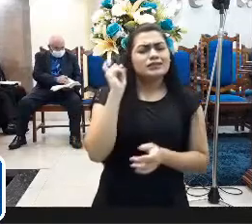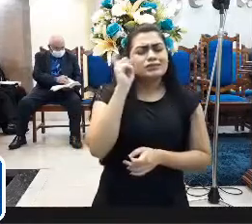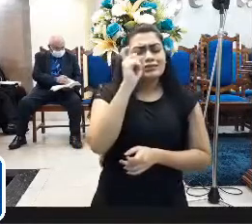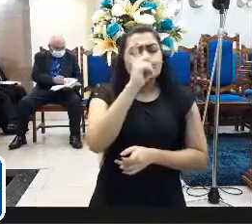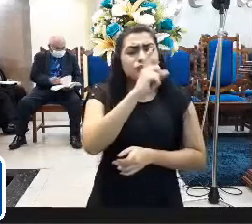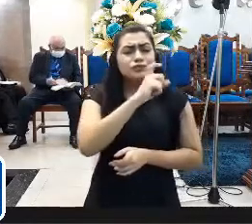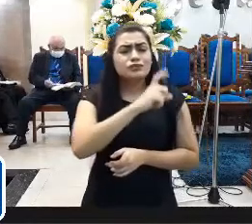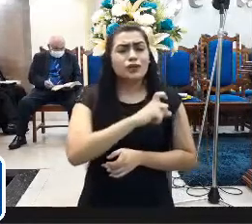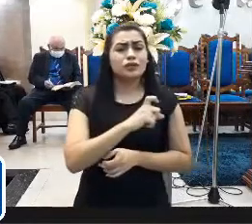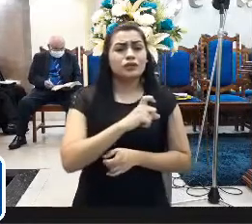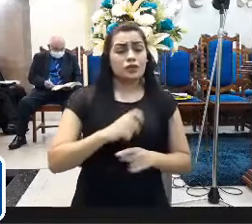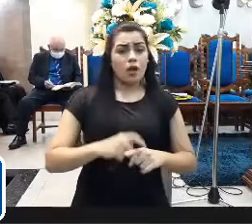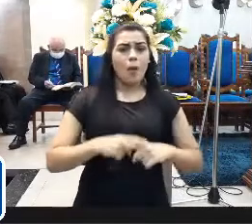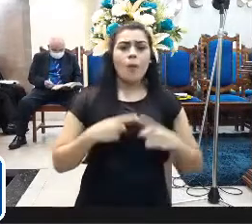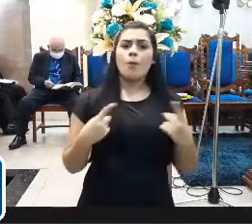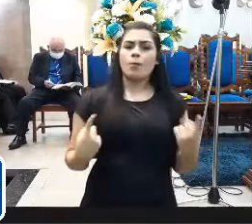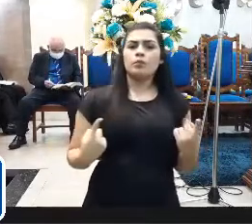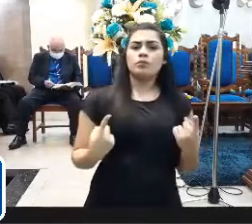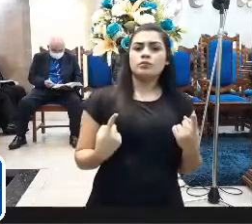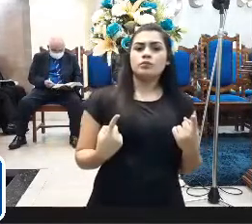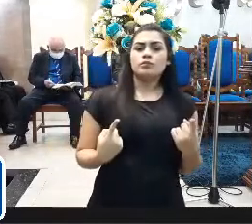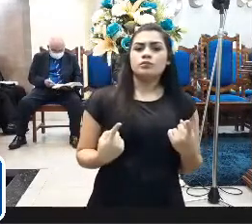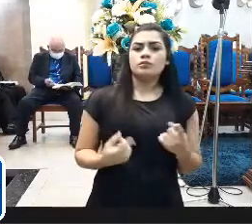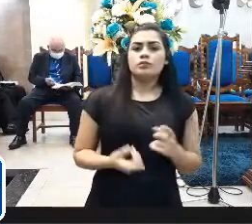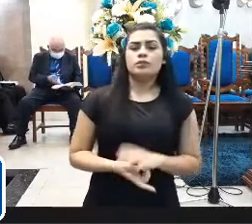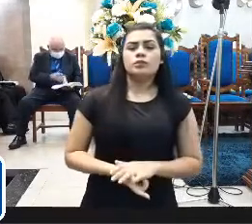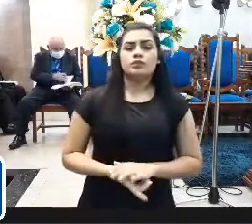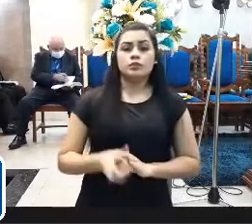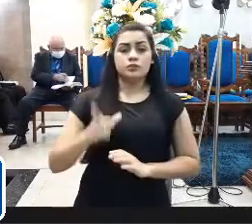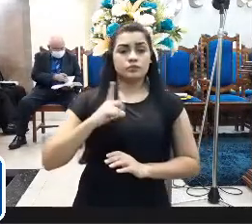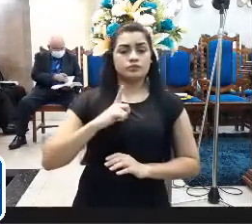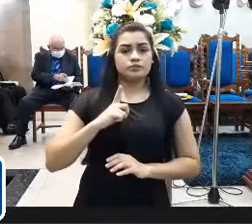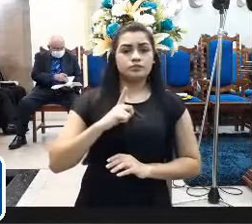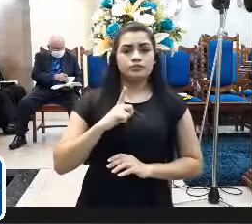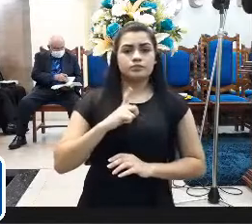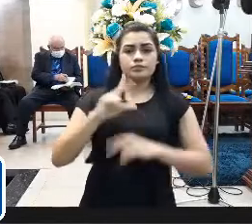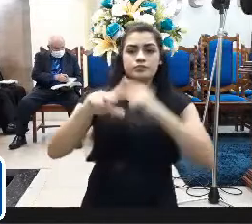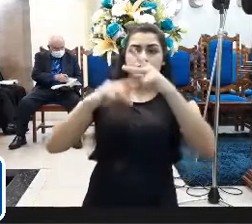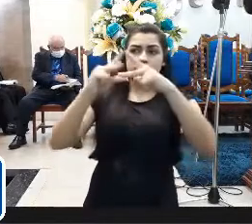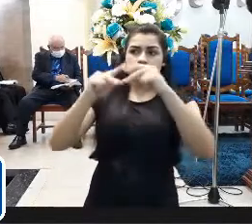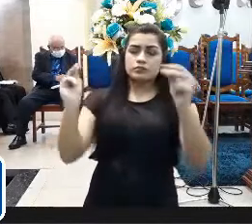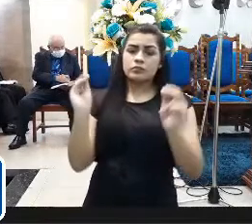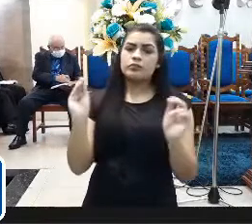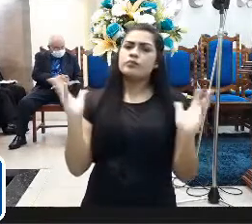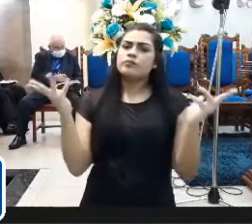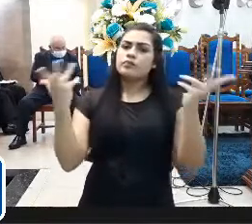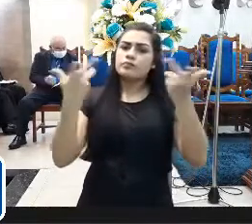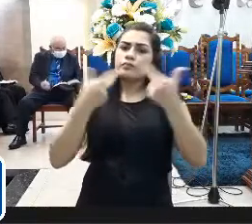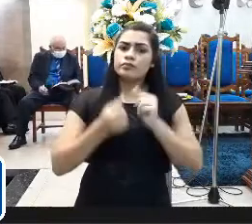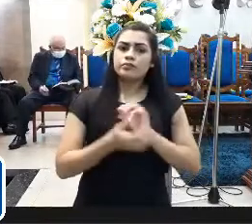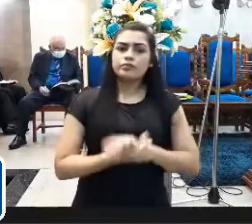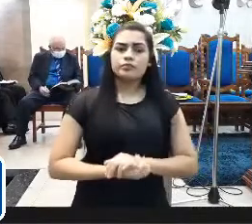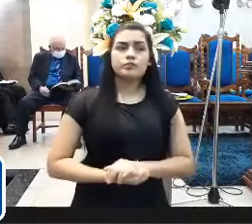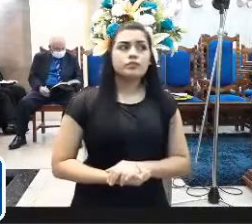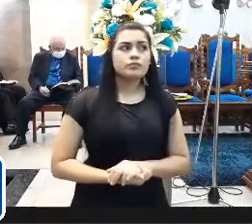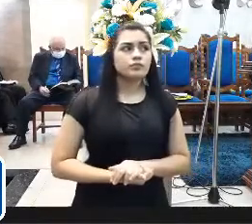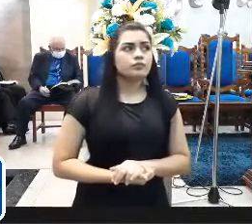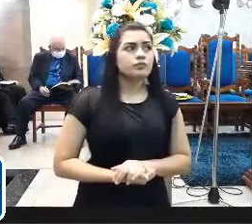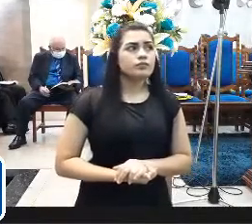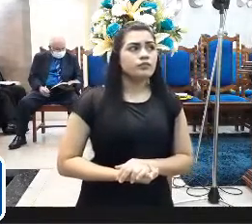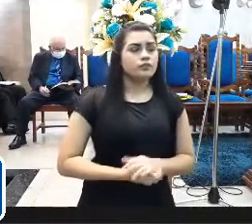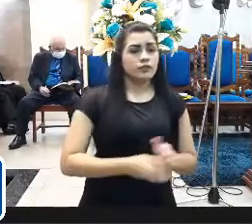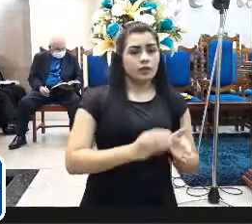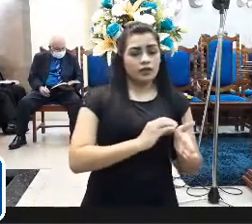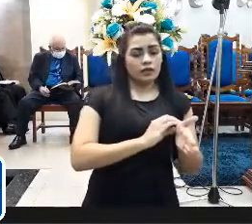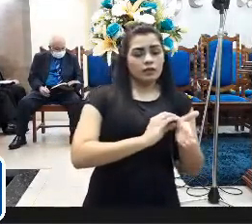aqui já tem alguns prêmios maravilhosos. Versículo 1:10, foi a respeito dessa salvação que os profetas que falaram